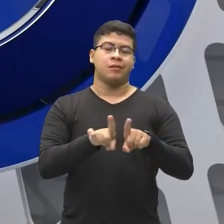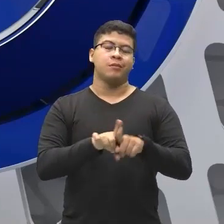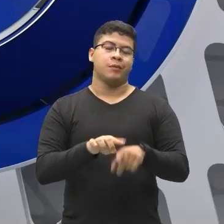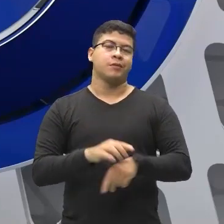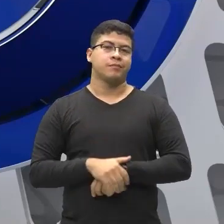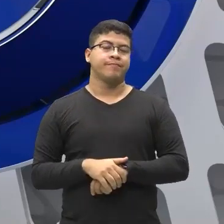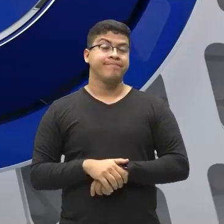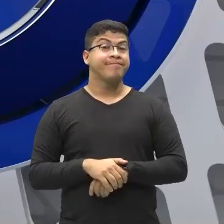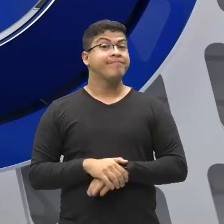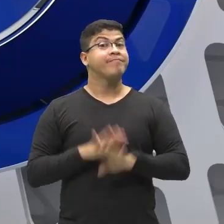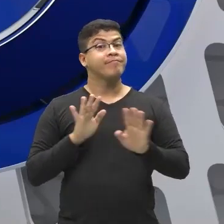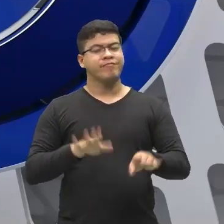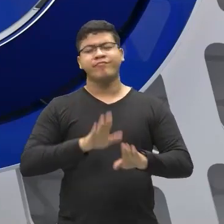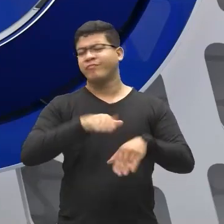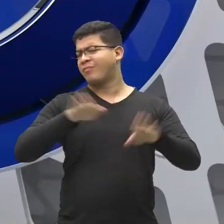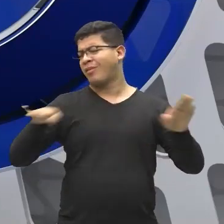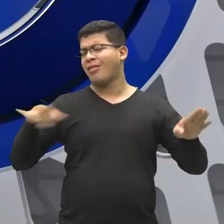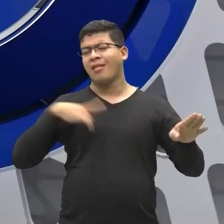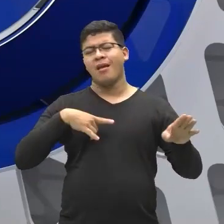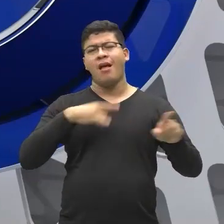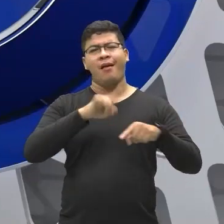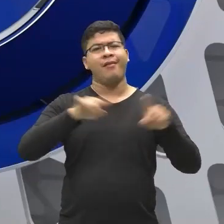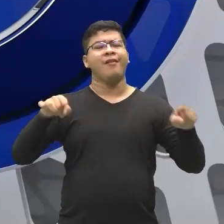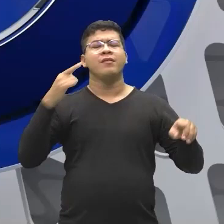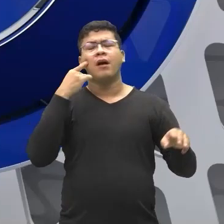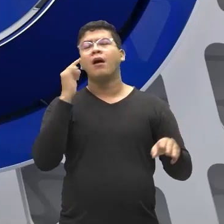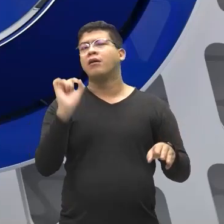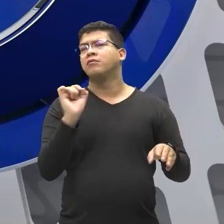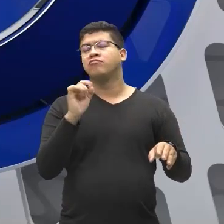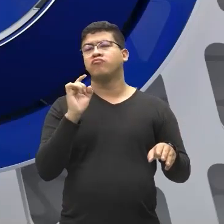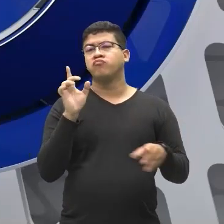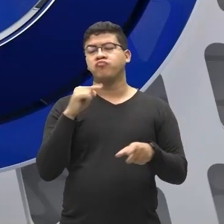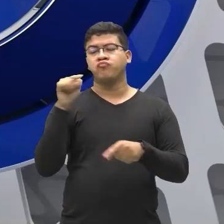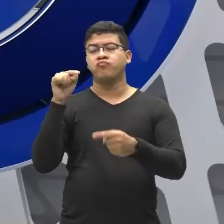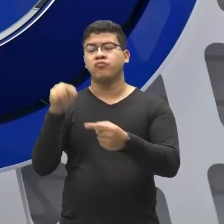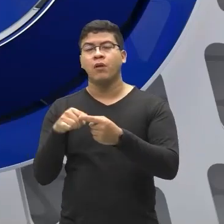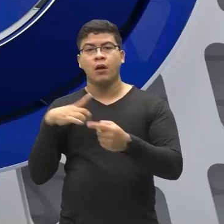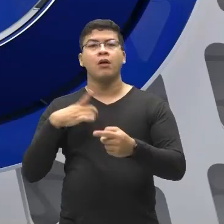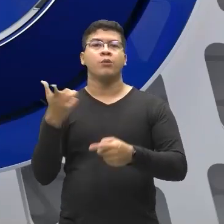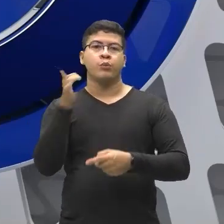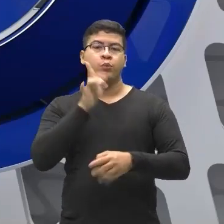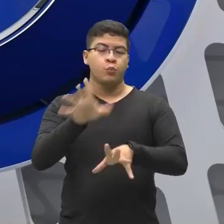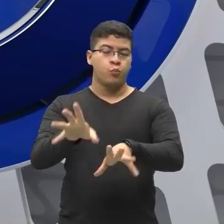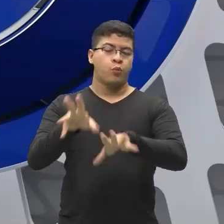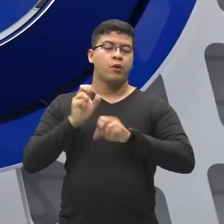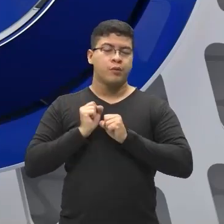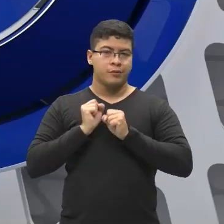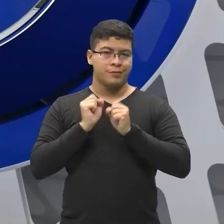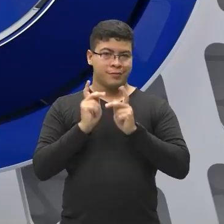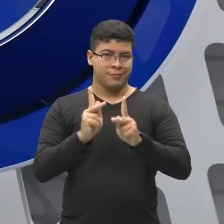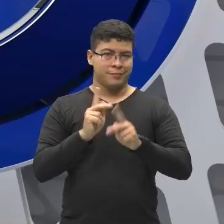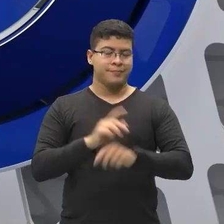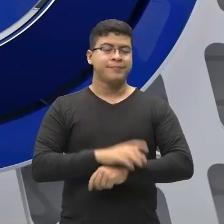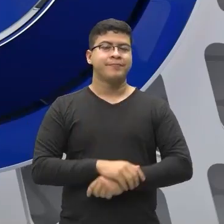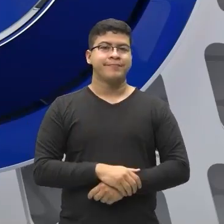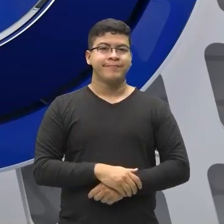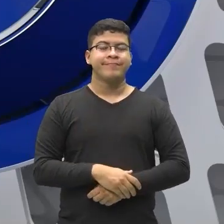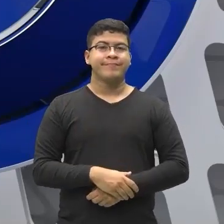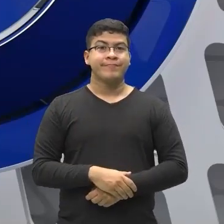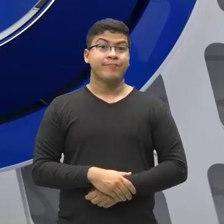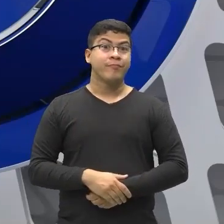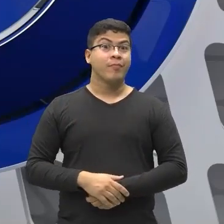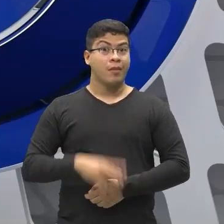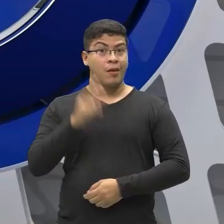existem diversos tipos, diversos meios para que ocorra uma contaminação, tá bom? E aí a gente vai observar